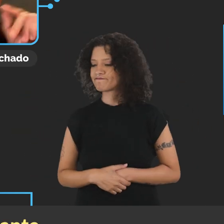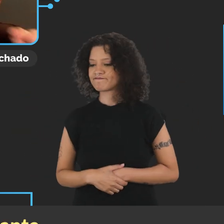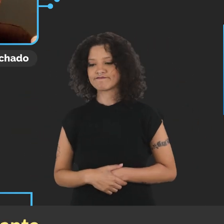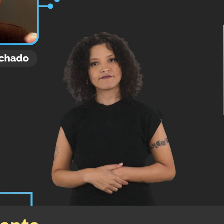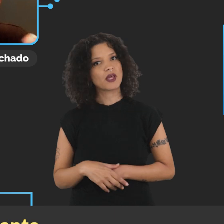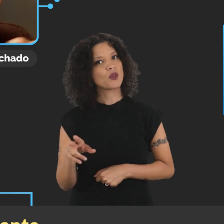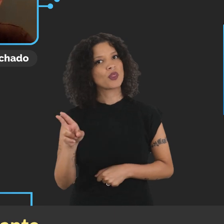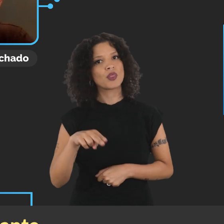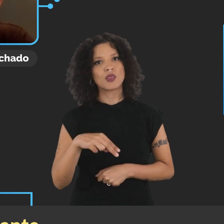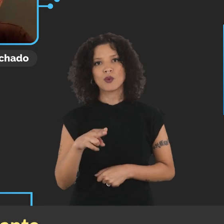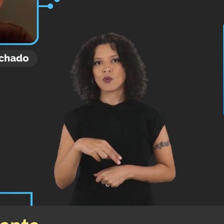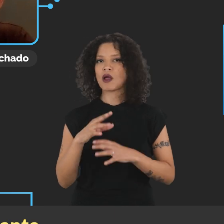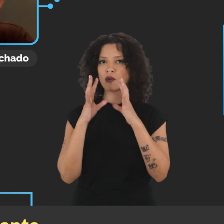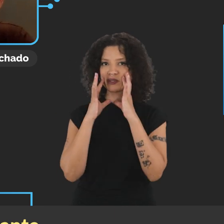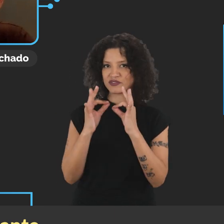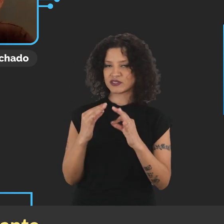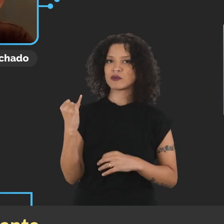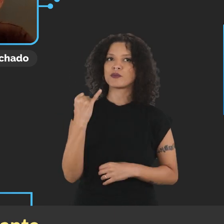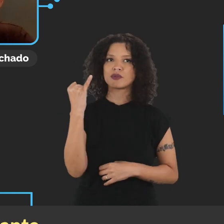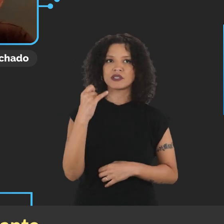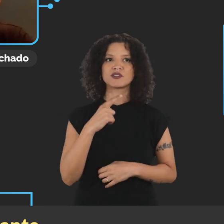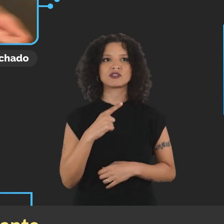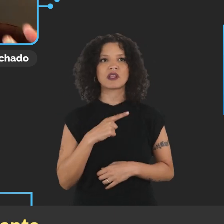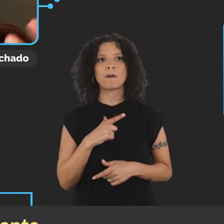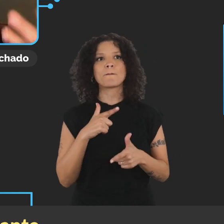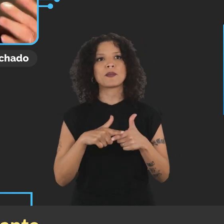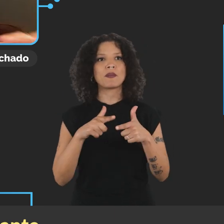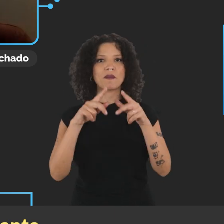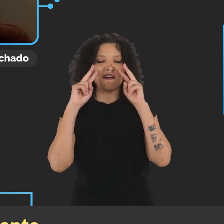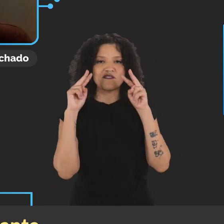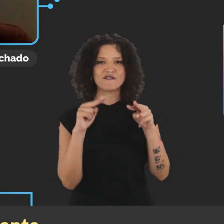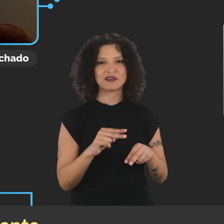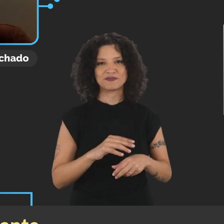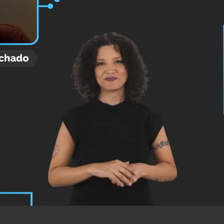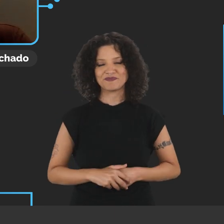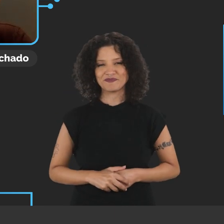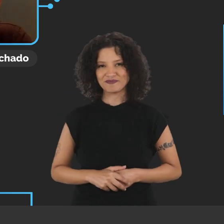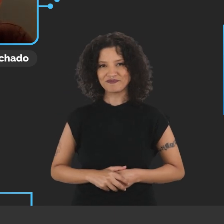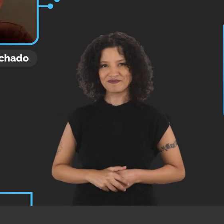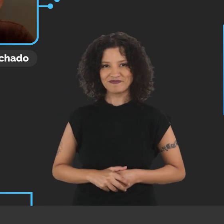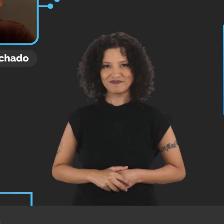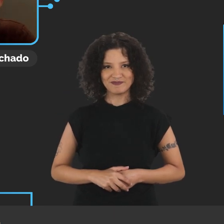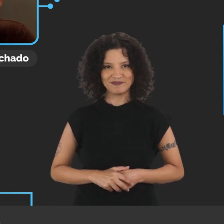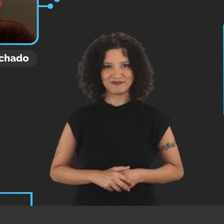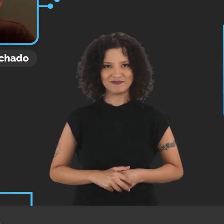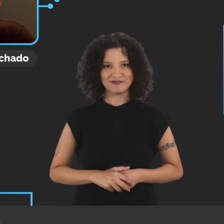comigo. Essa também é uma observação importante que trouxe luz ao problema.